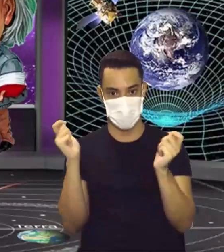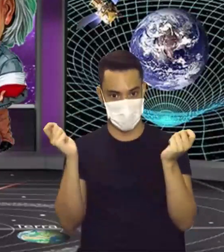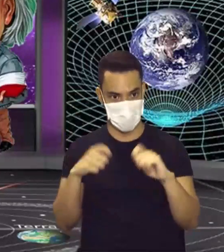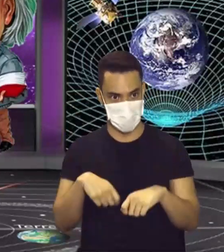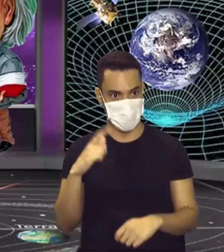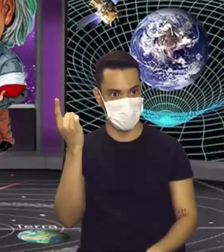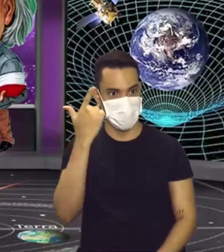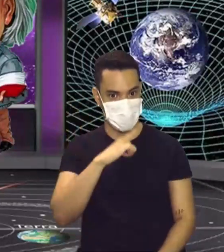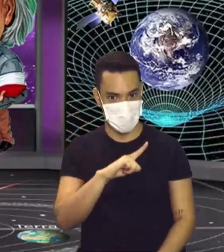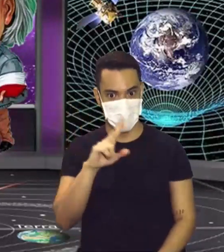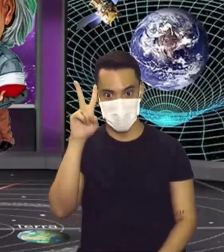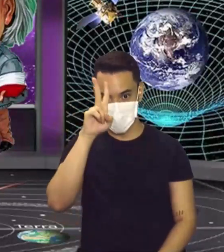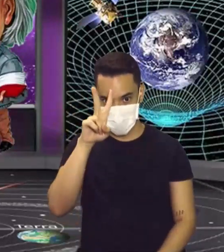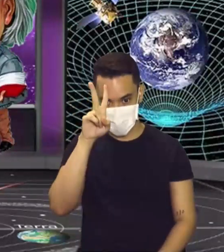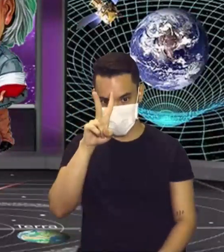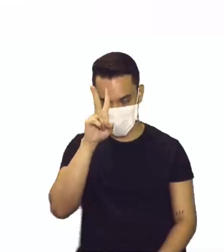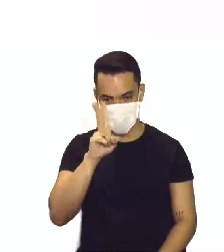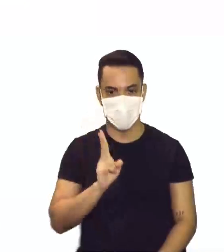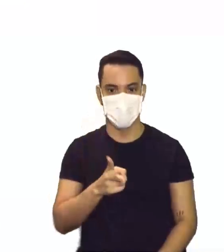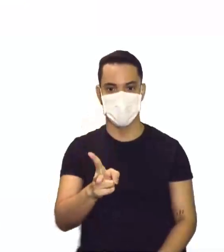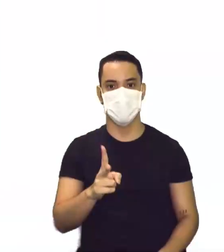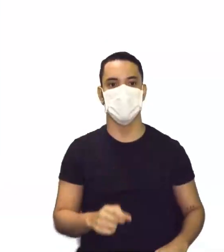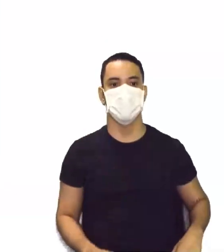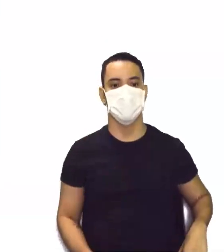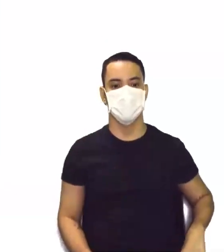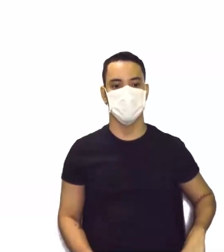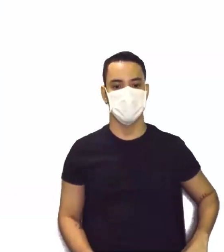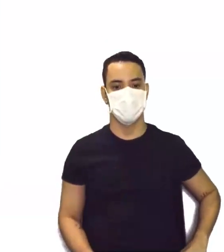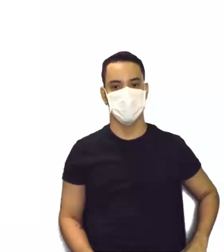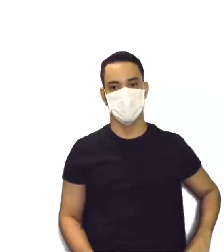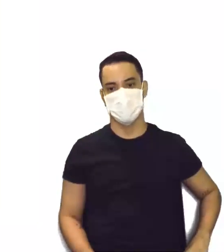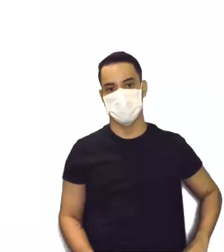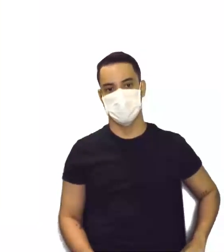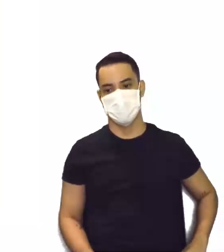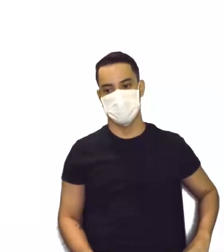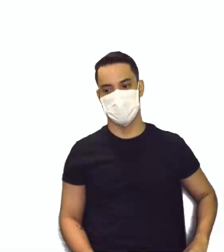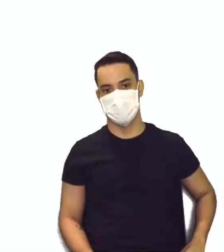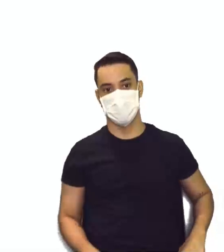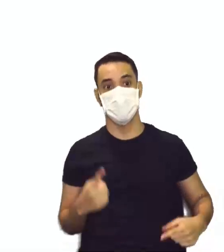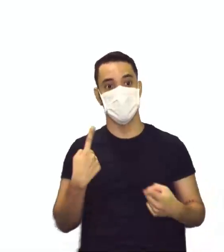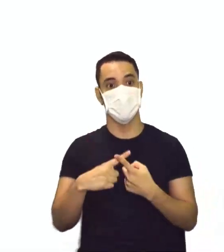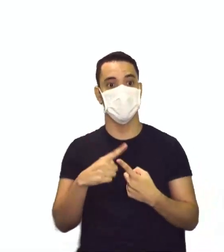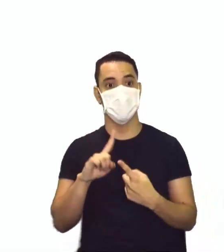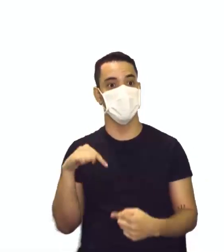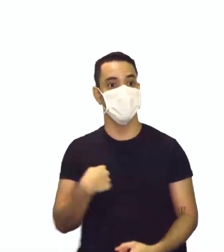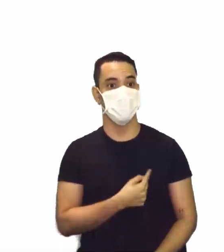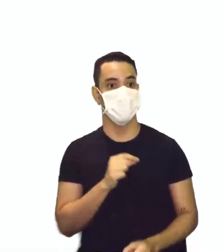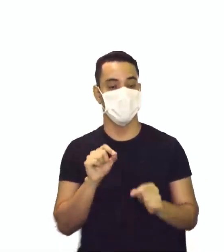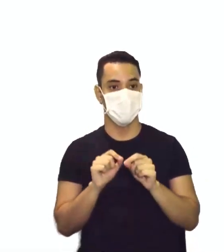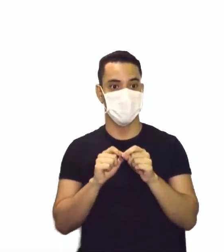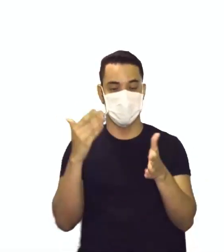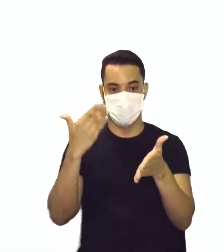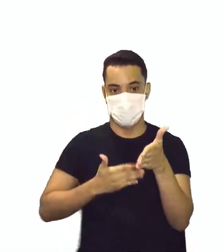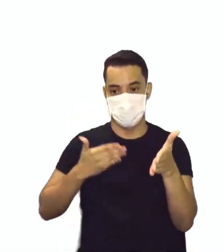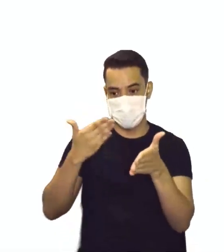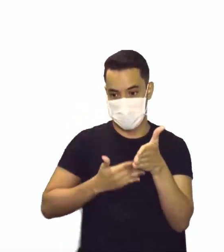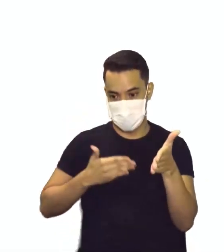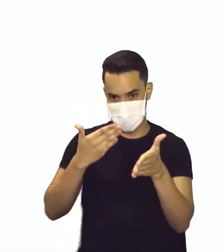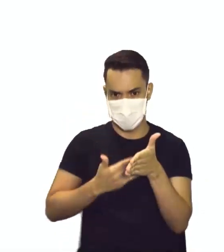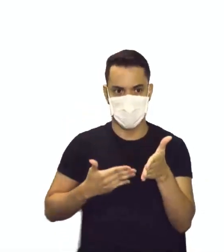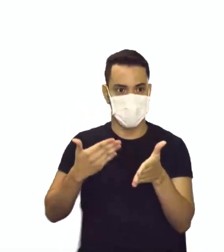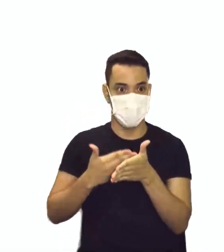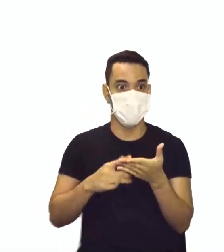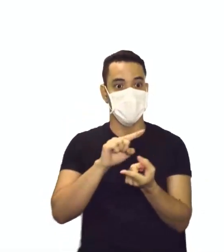corrente. Lembram disso? Vamos continuar, olha só. O que nós vimos também, pessoal? Os isolantes.